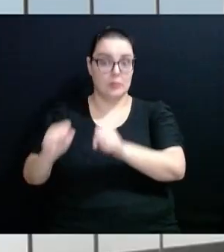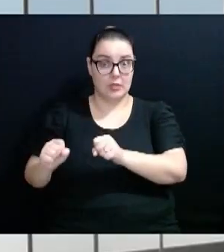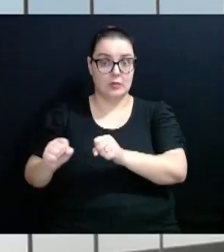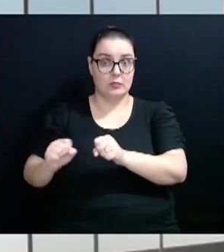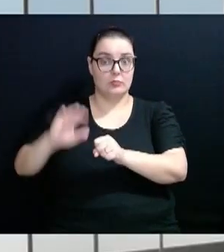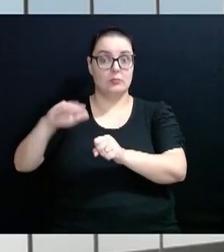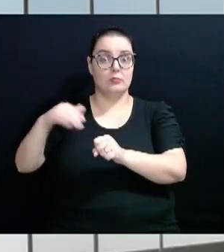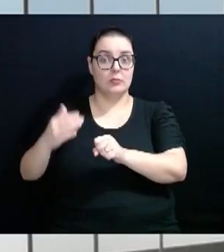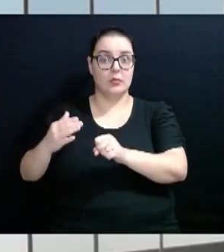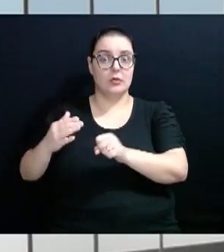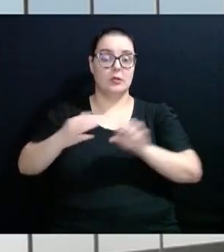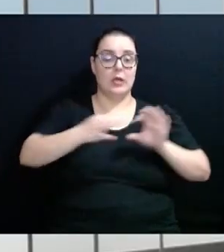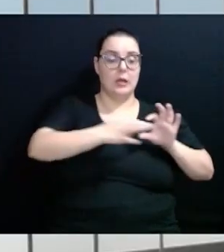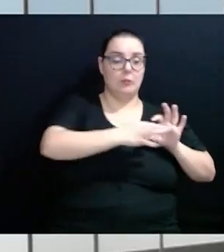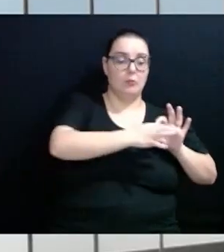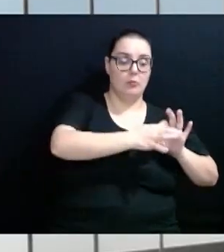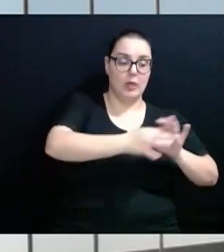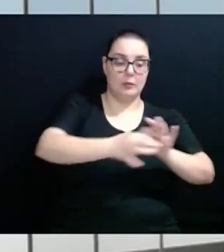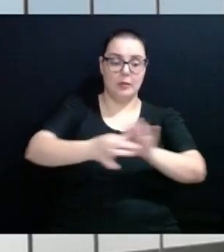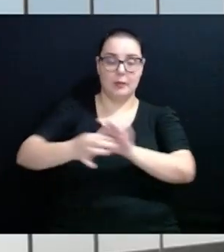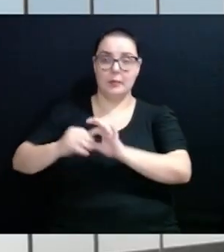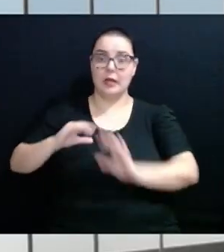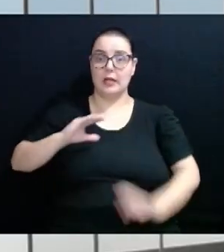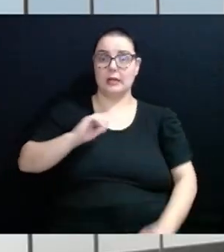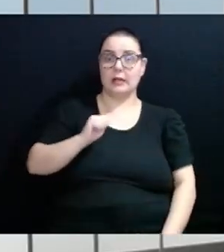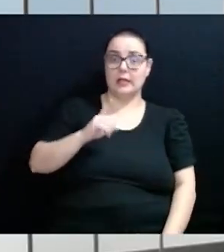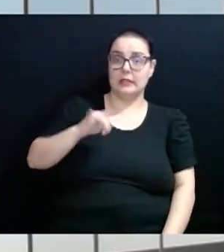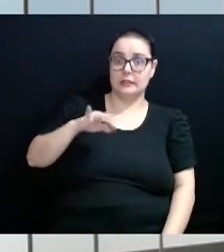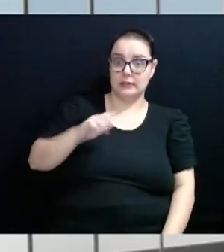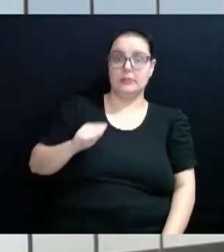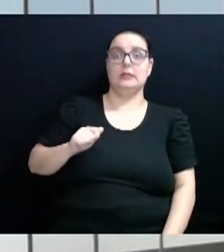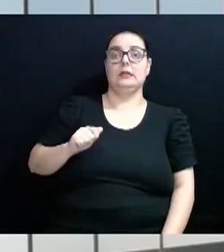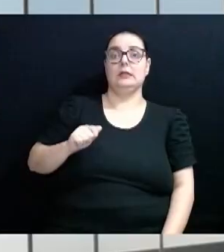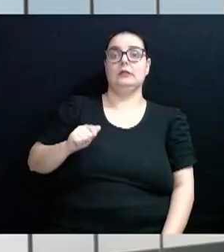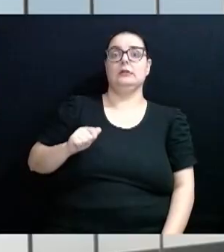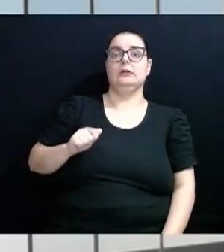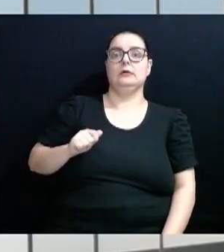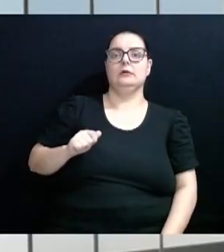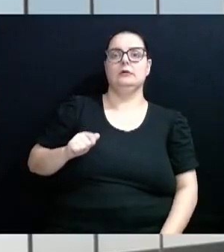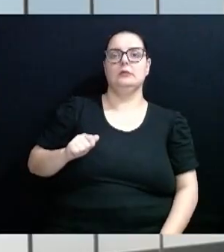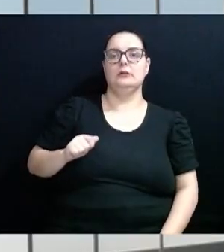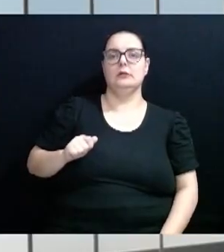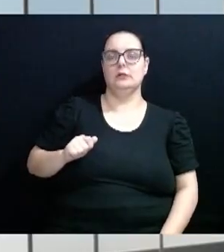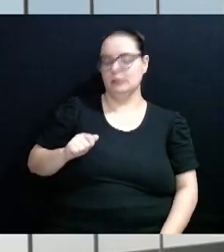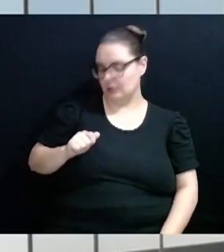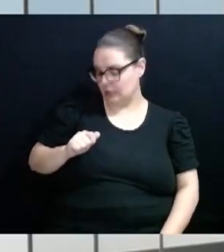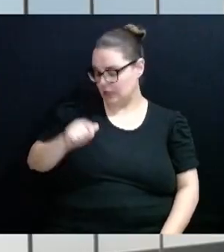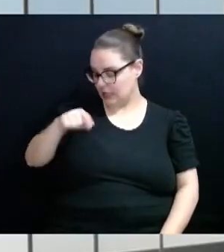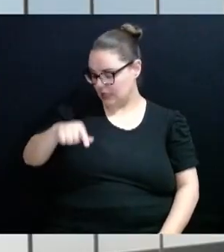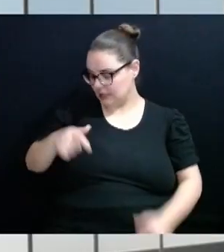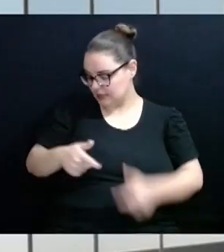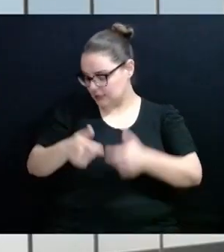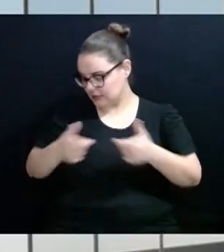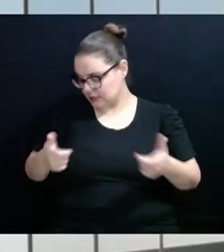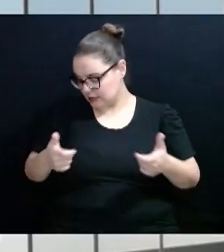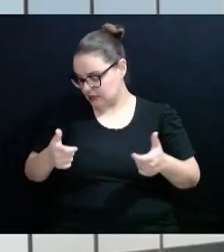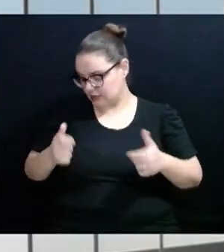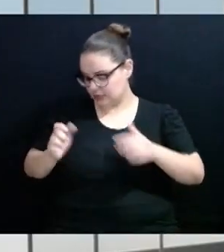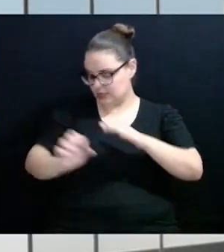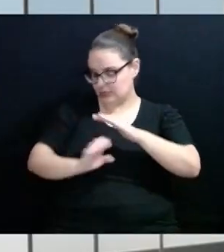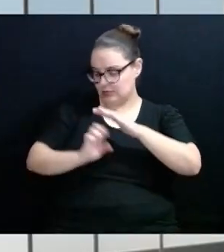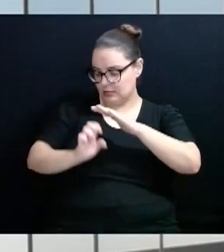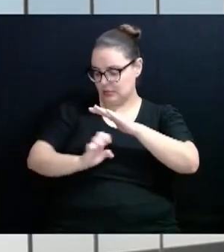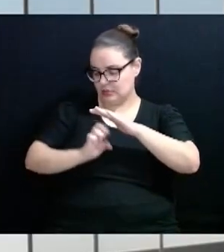cadeia de produção, né, então essa grande empresa, né, está estruturada, né, em uma cadeia e